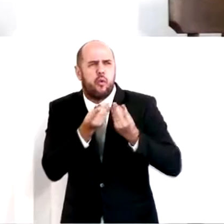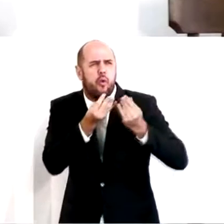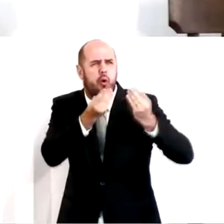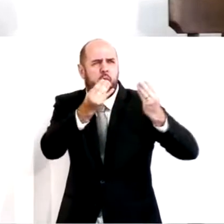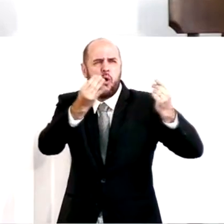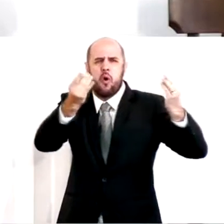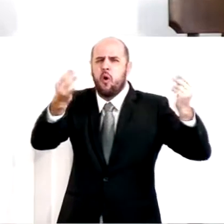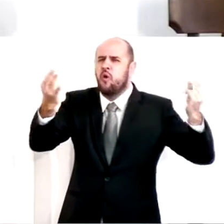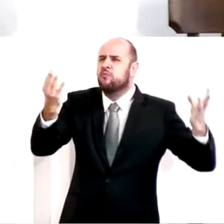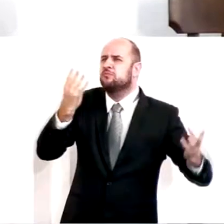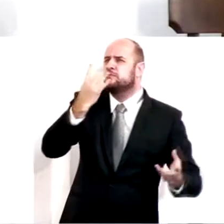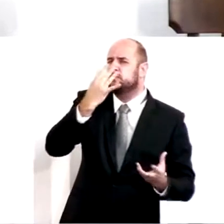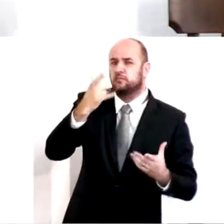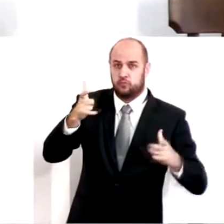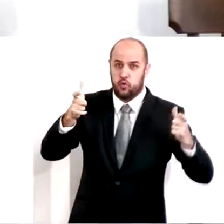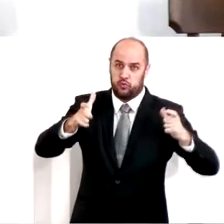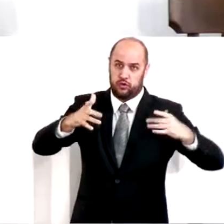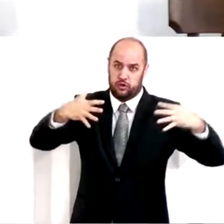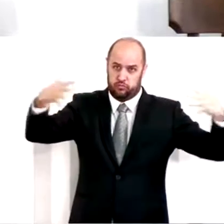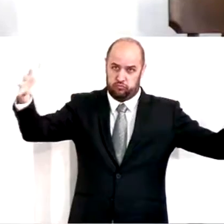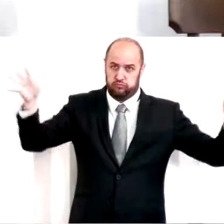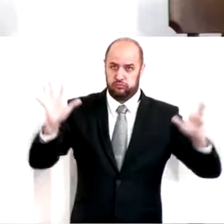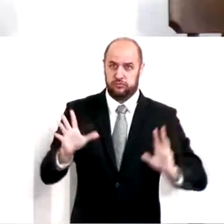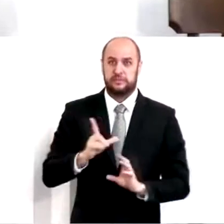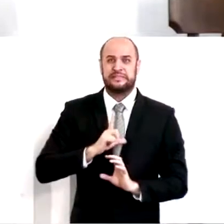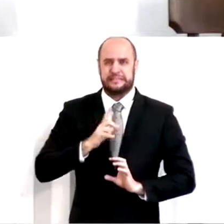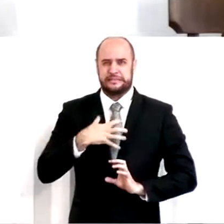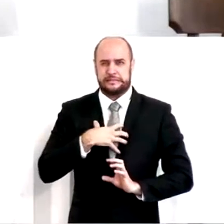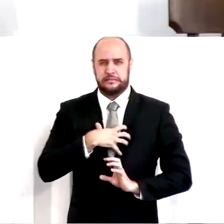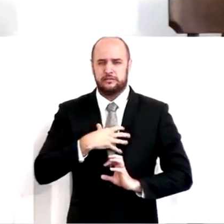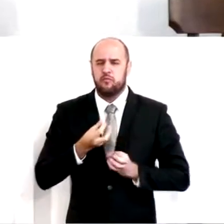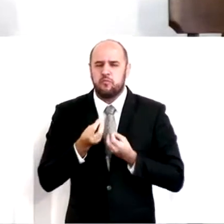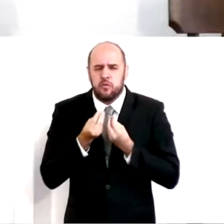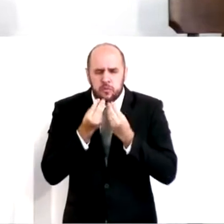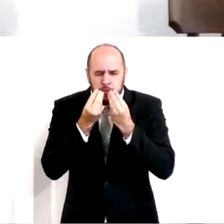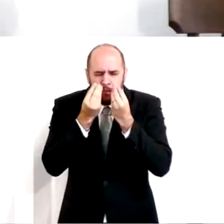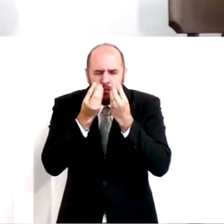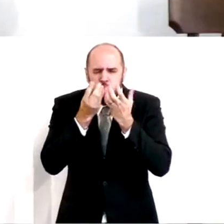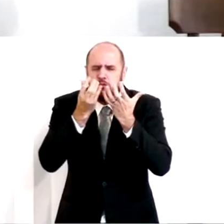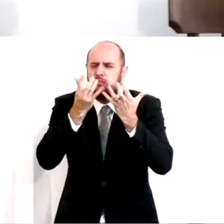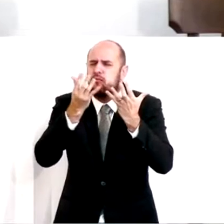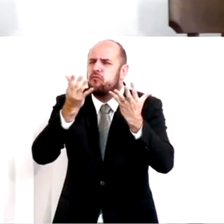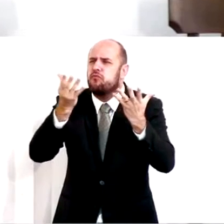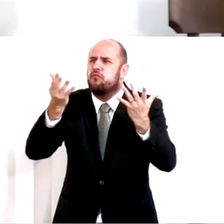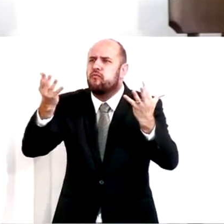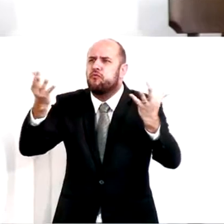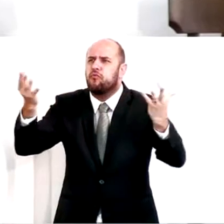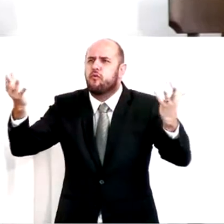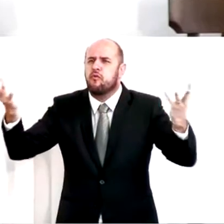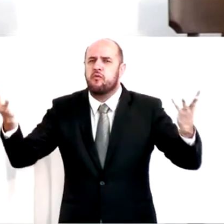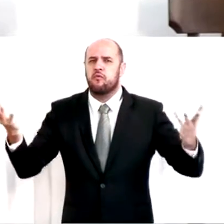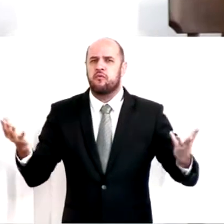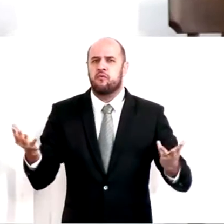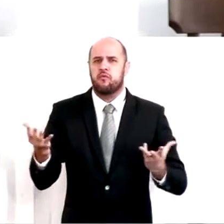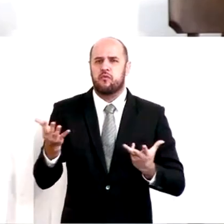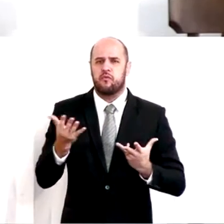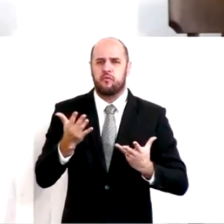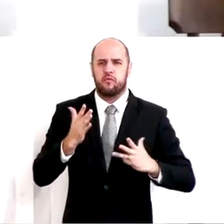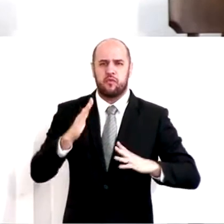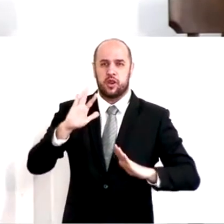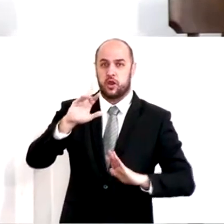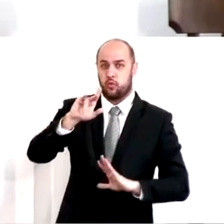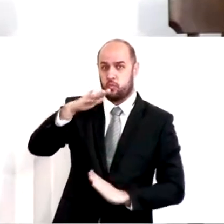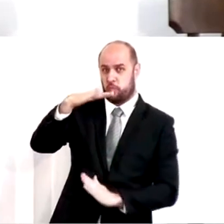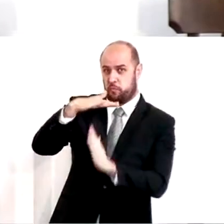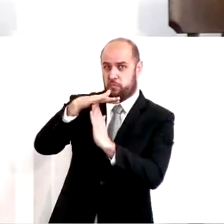aquele recinto, que normalmente era muito grande, e então aquele aroma era o ápice